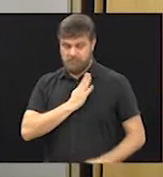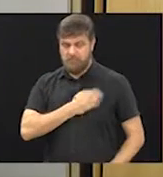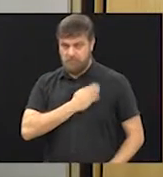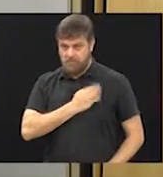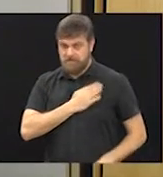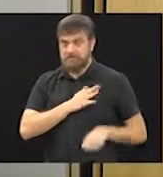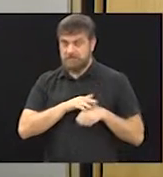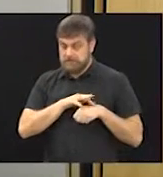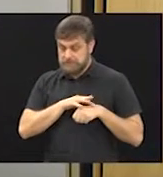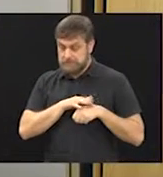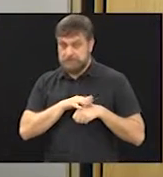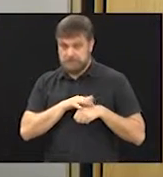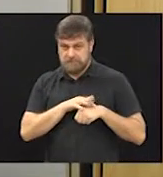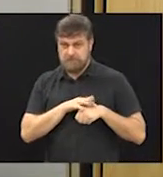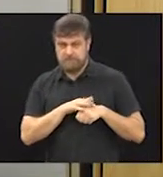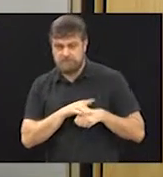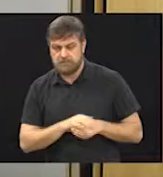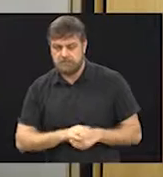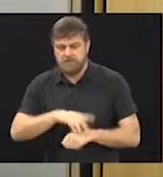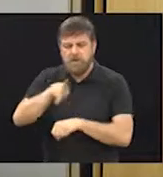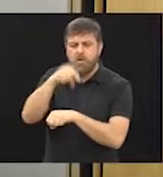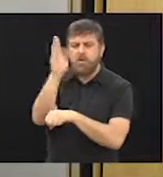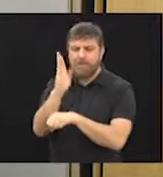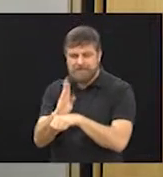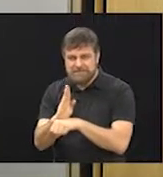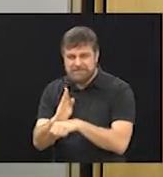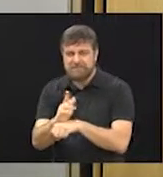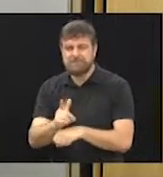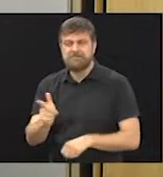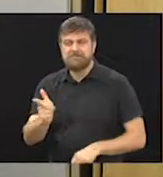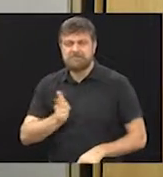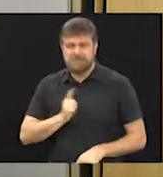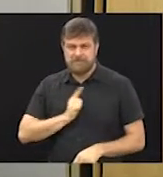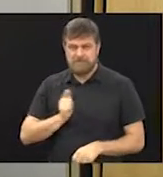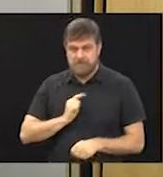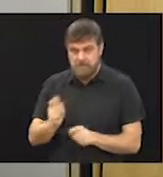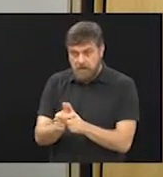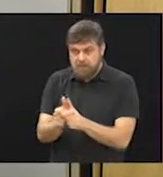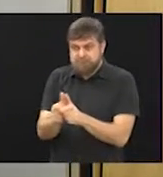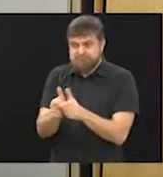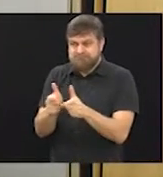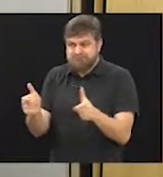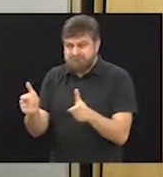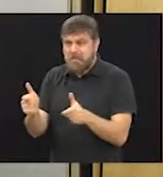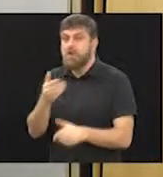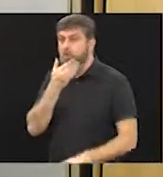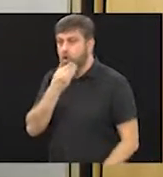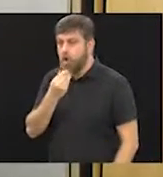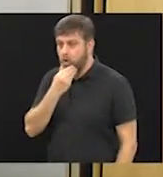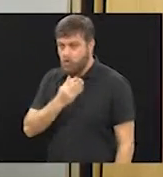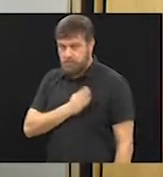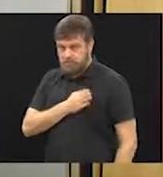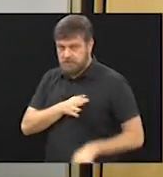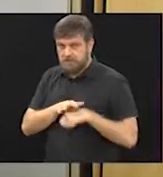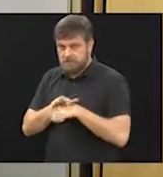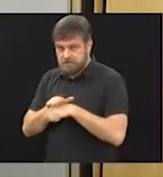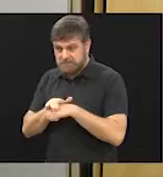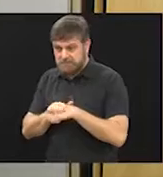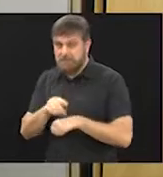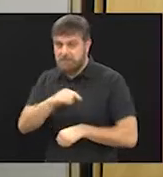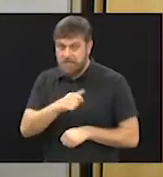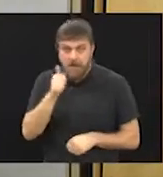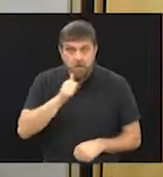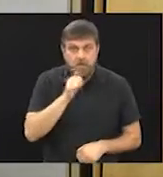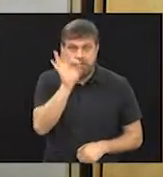de doença cardiovascular. Ainda no Brasil, há uma prevalência de doença cardiovascular nos homens, mas o índice nas mulheres